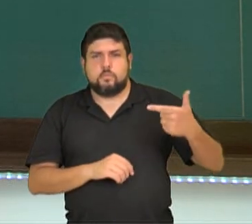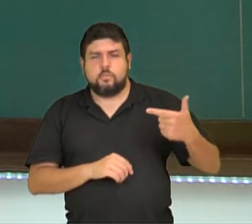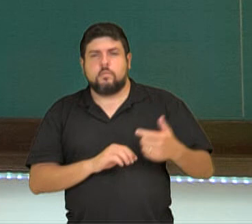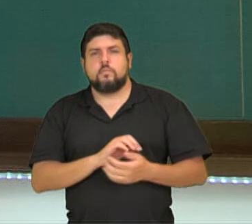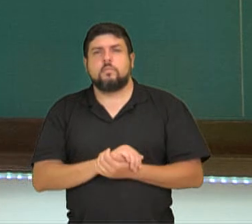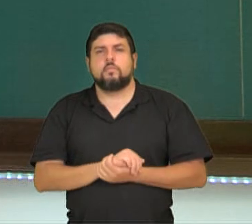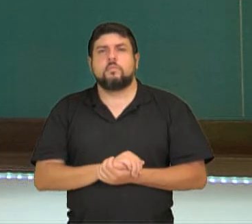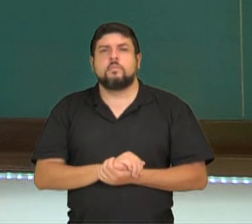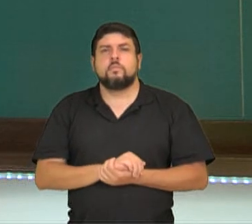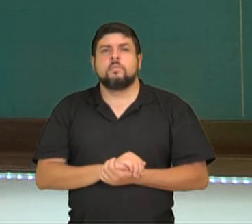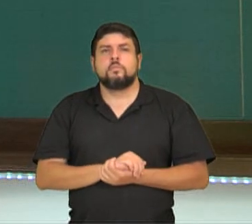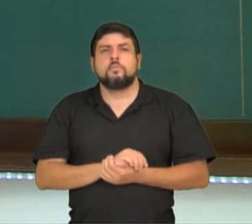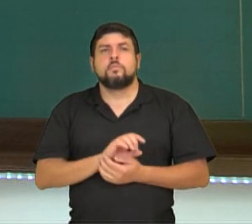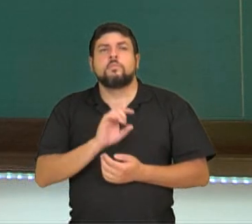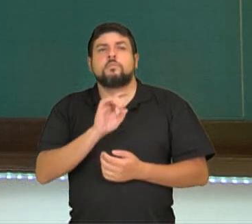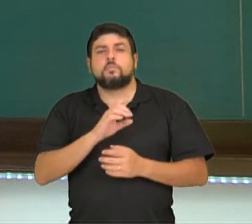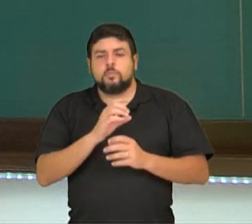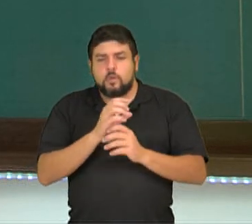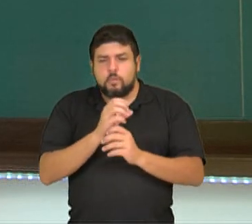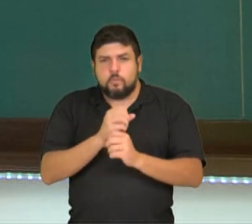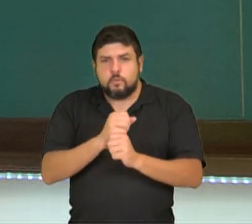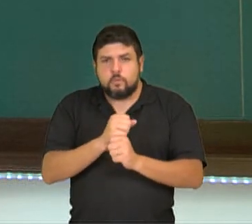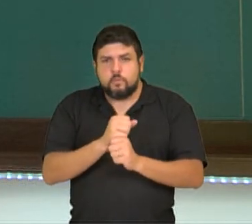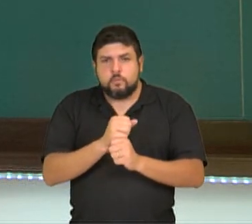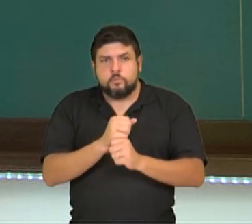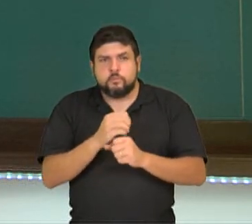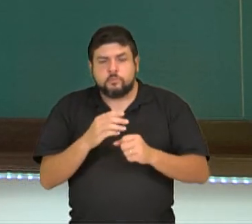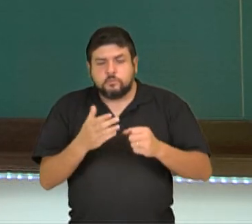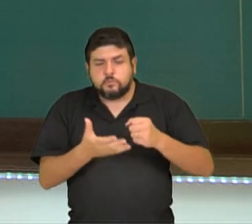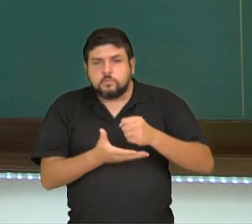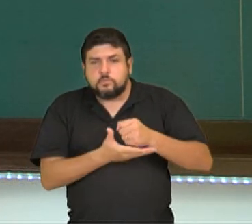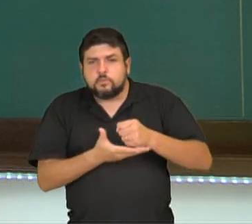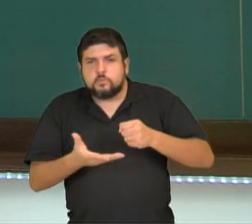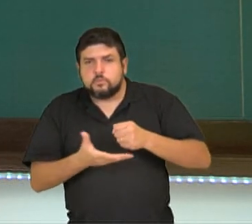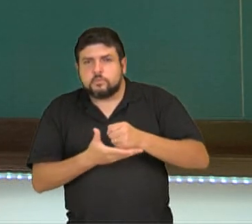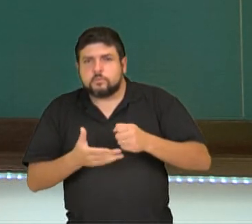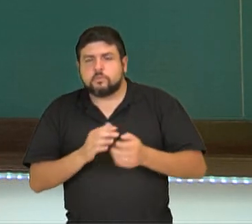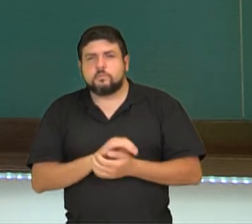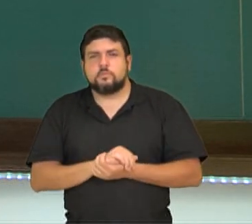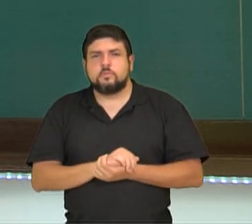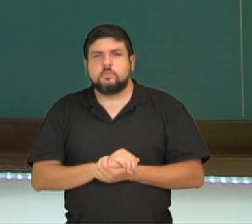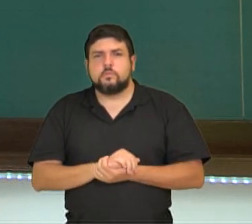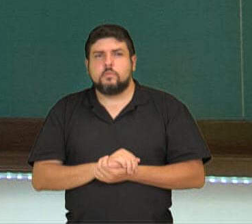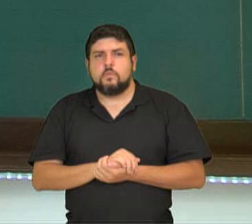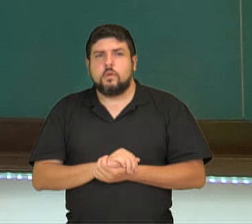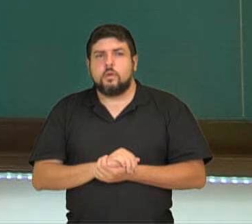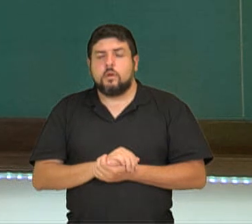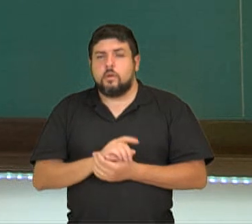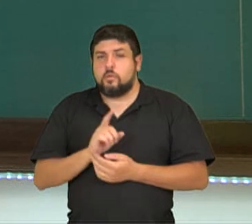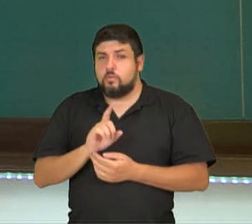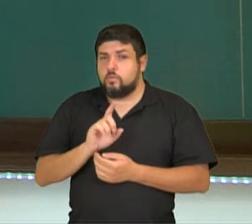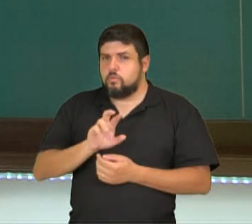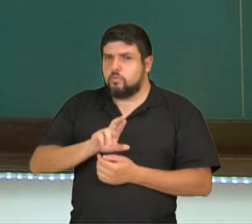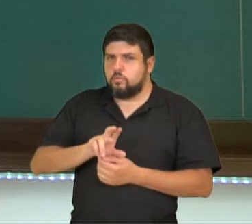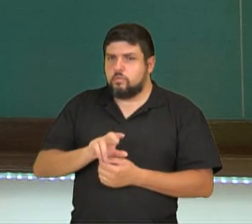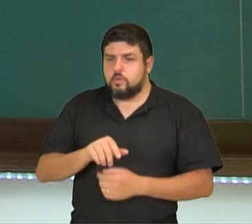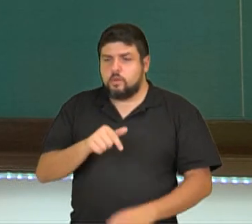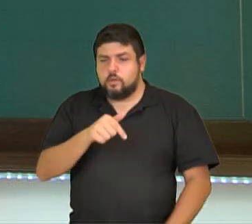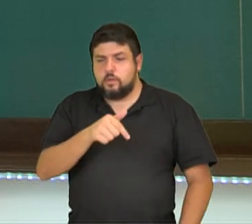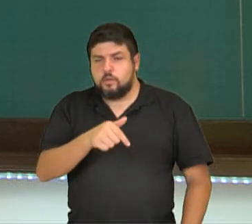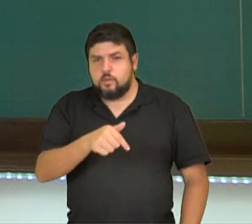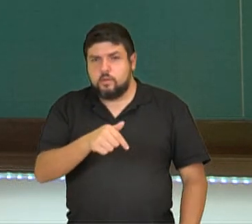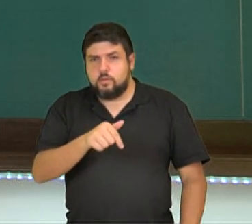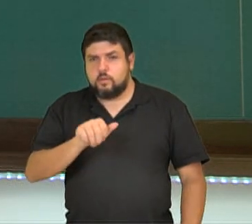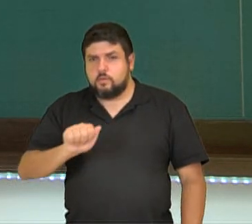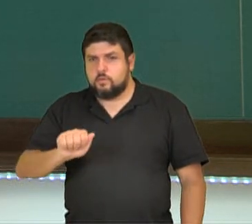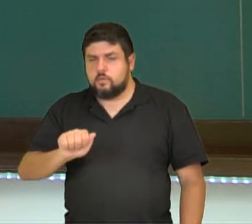só calcular a base. Quanto que é a base aqui do grandão? Não é 7A, cuidado. Você vai